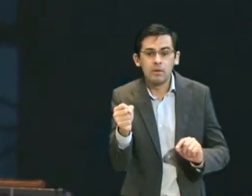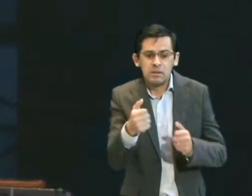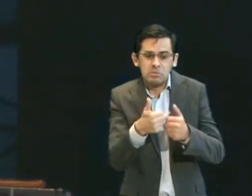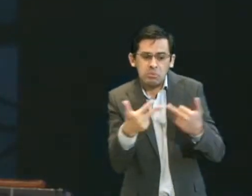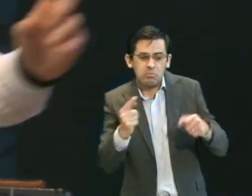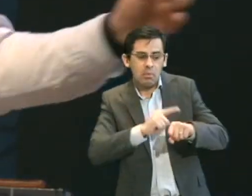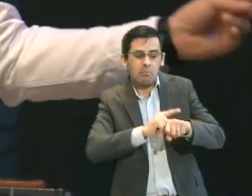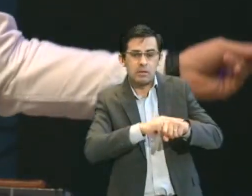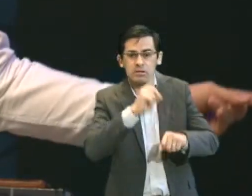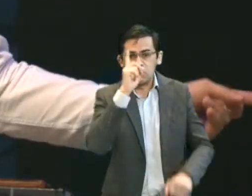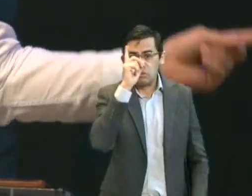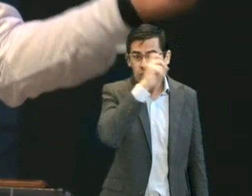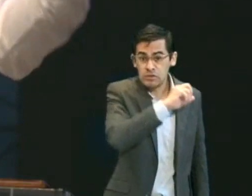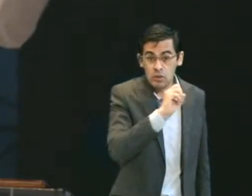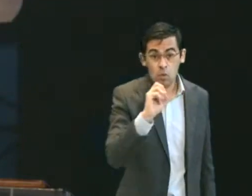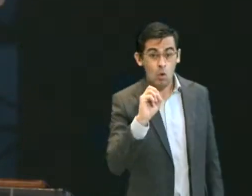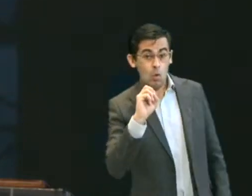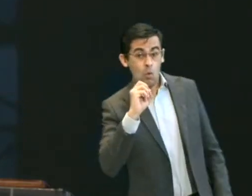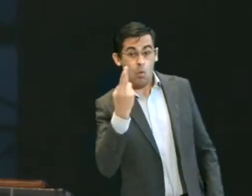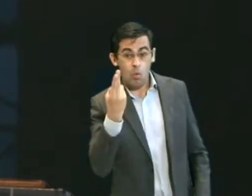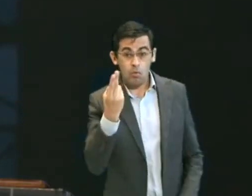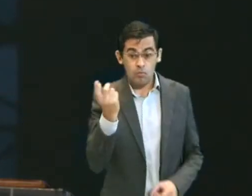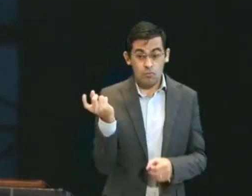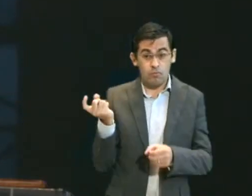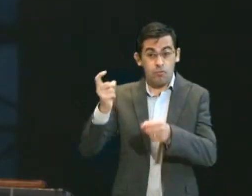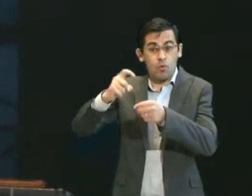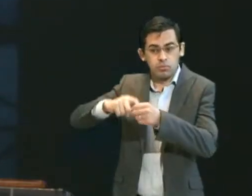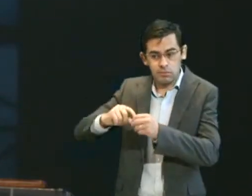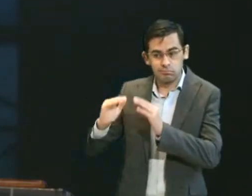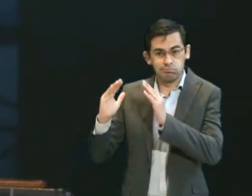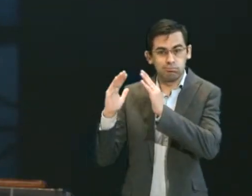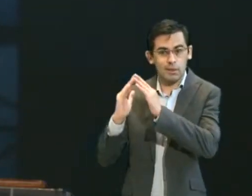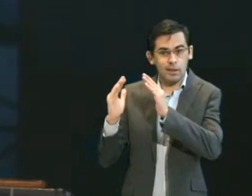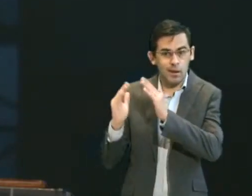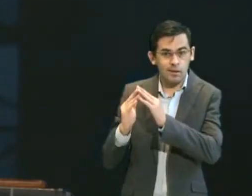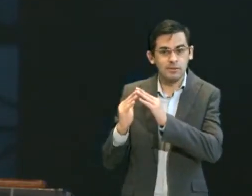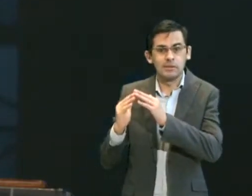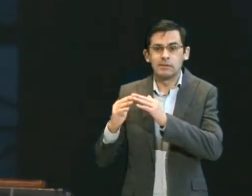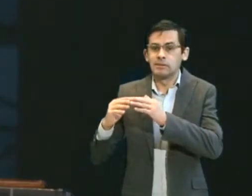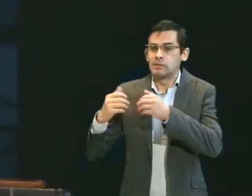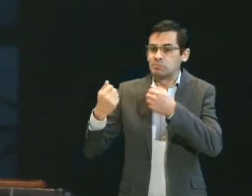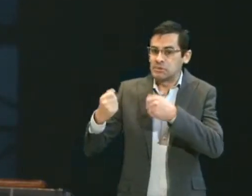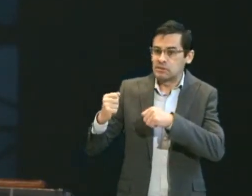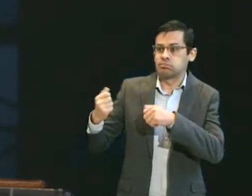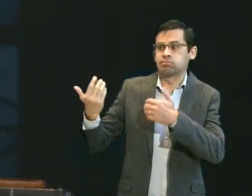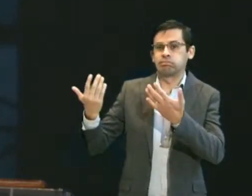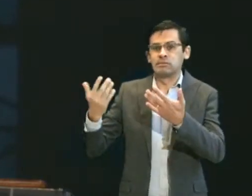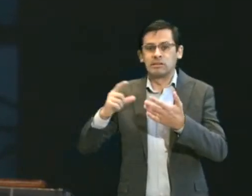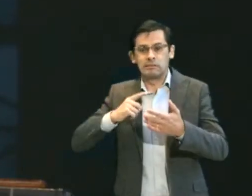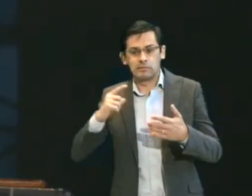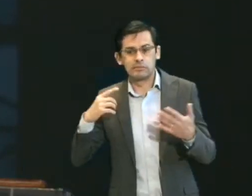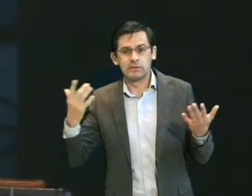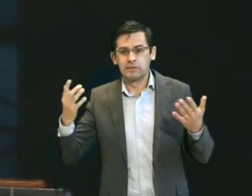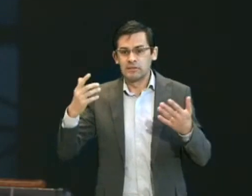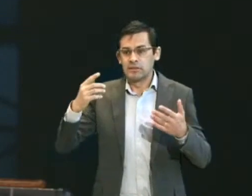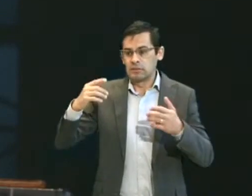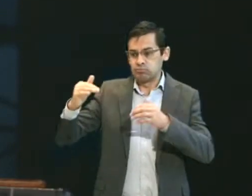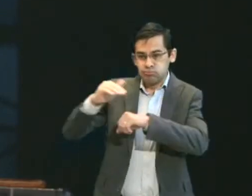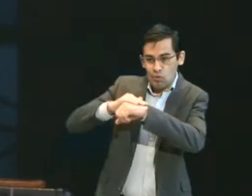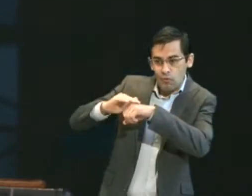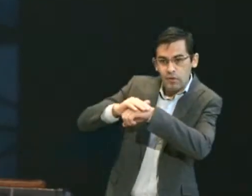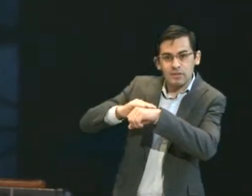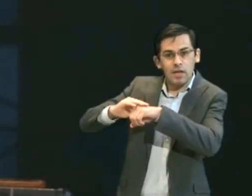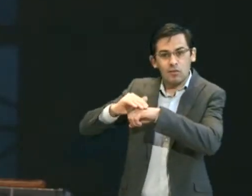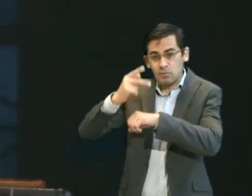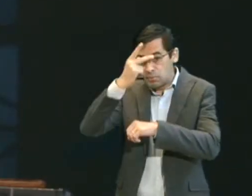difícil, ou se você está voltando para casa e tem que enfrentar um irmão ou alguém que